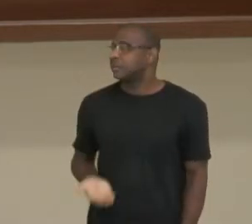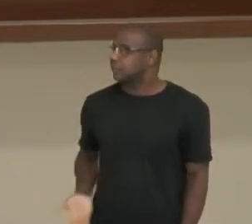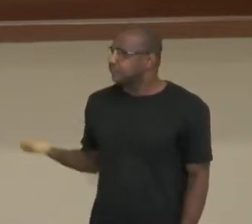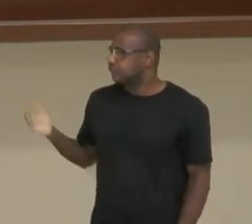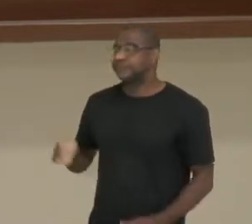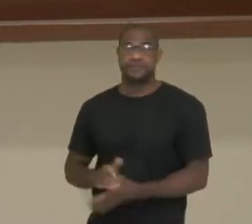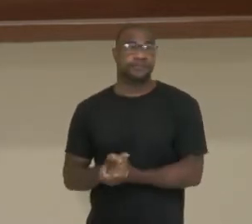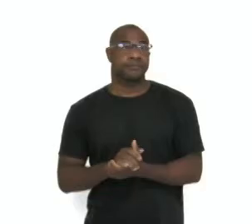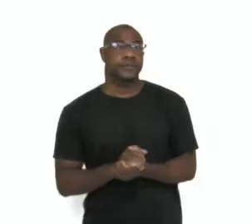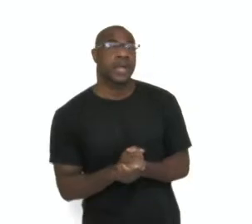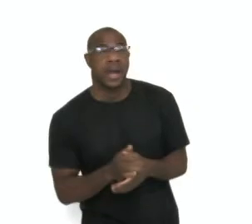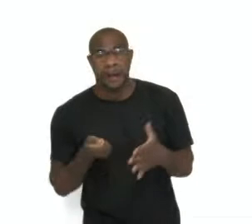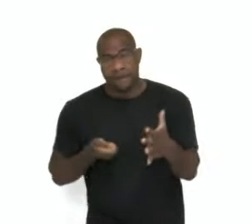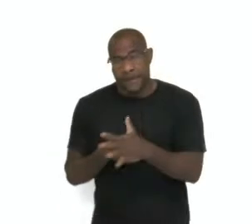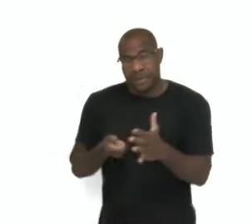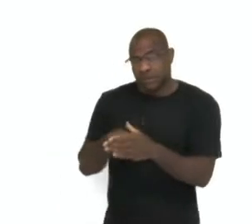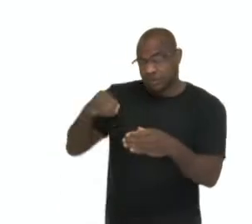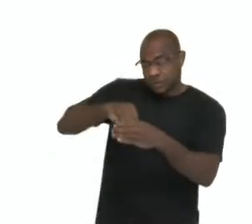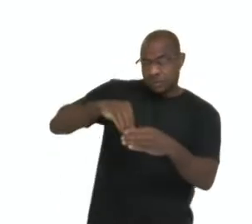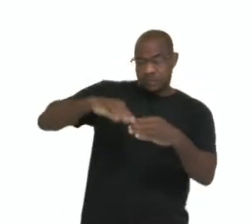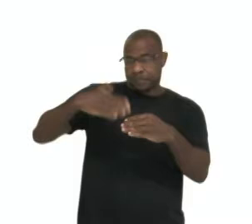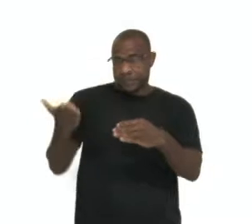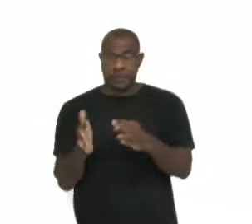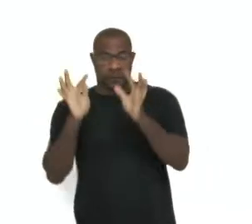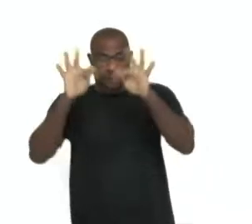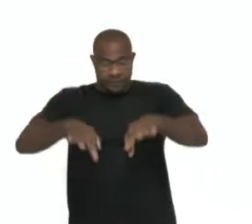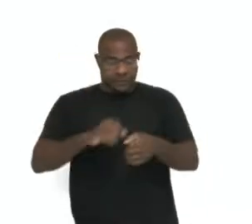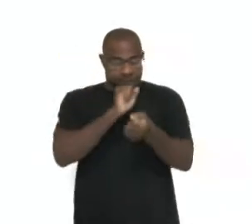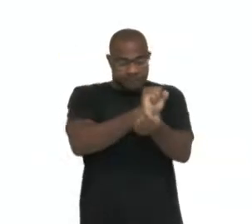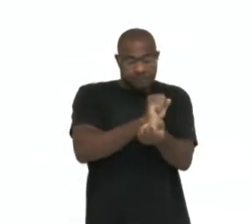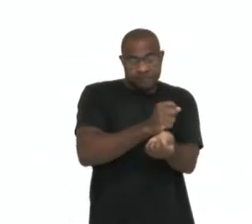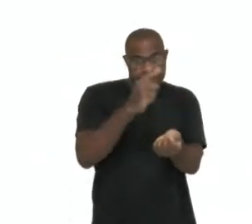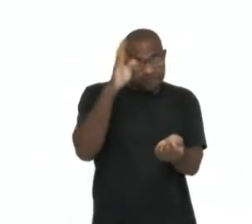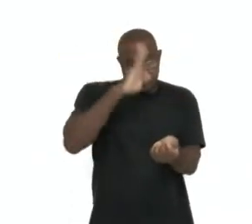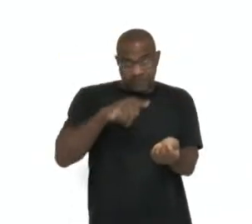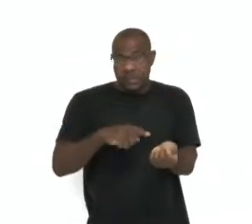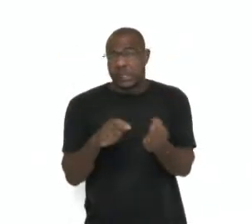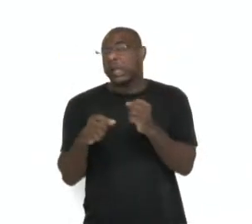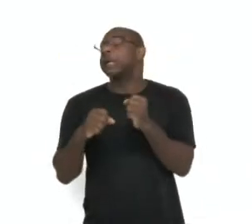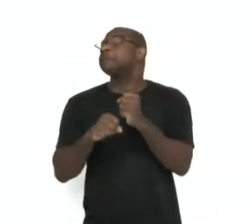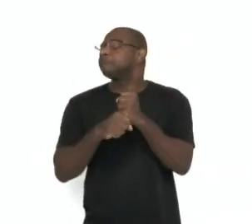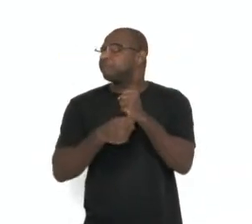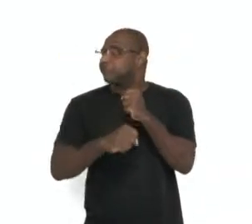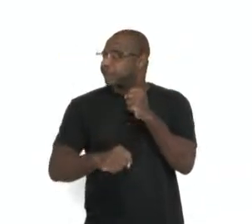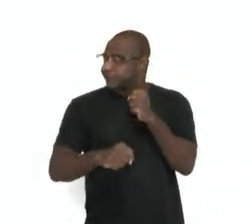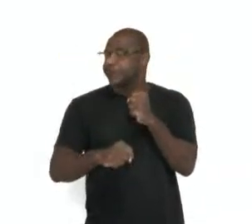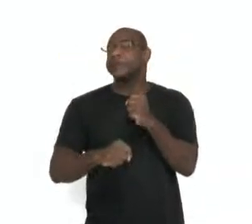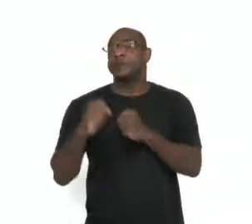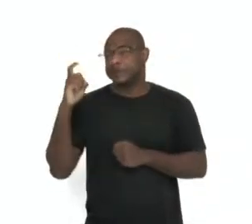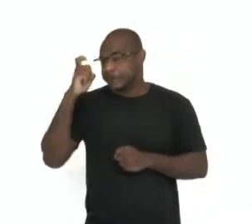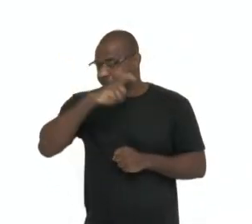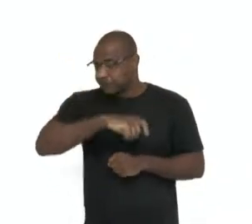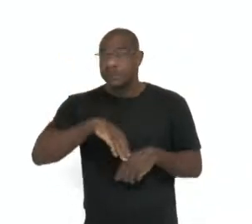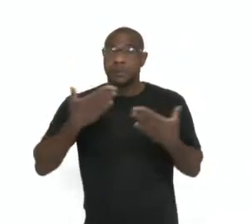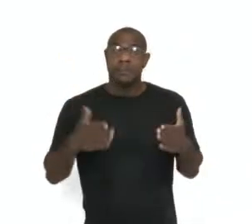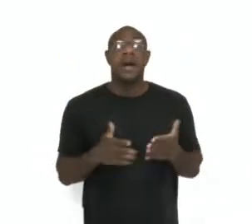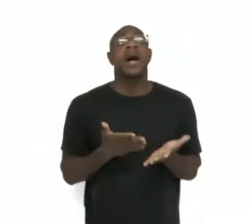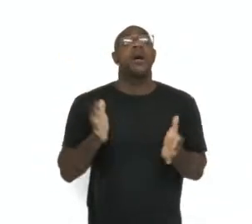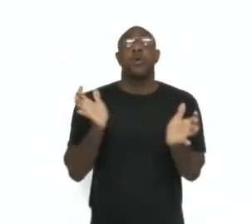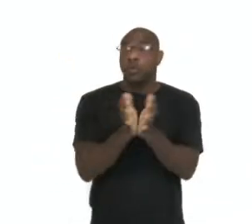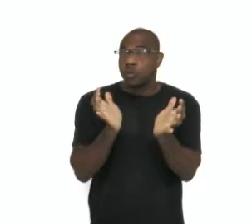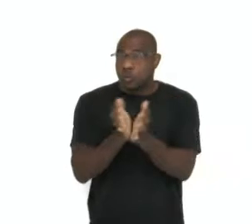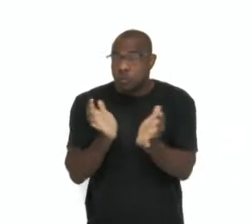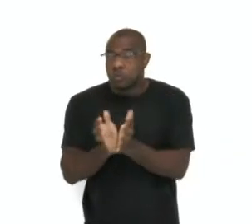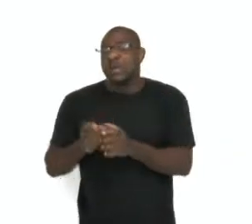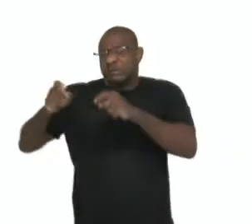A pressão interna e externa pelo fim da escravidão no Brasil era enorme. Mas a elite dominante, os